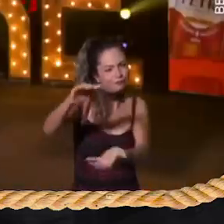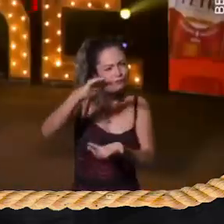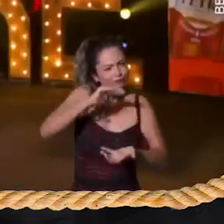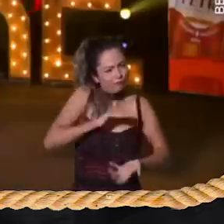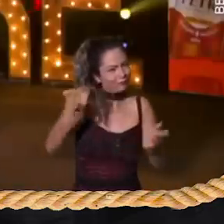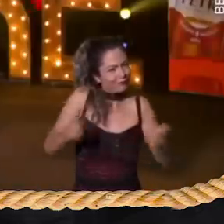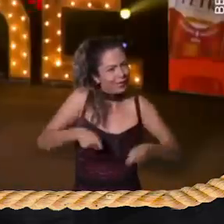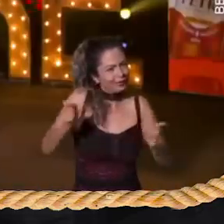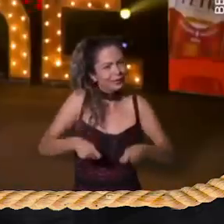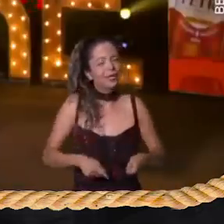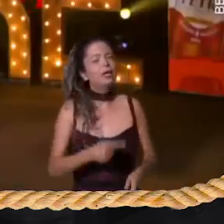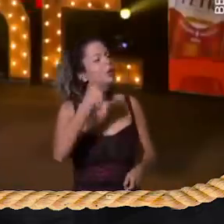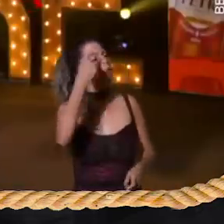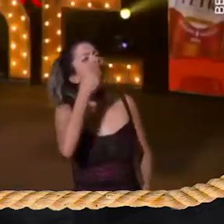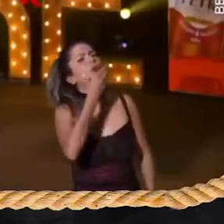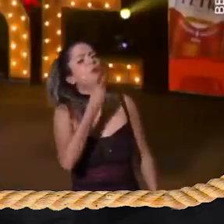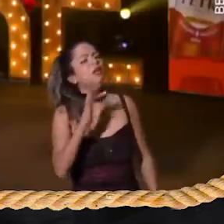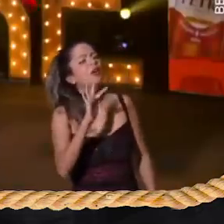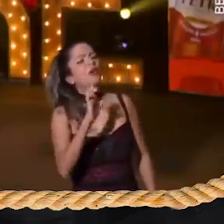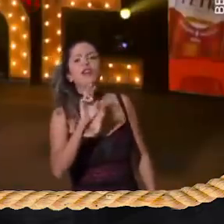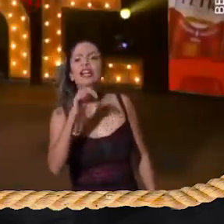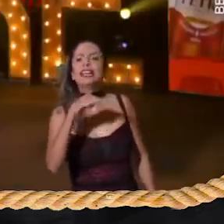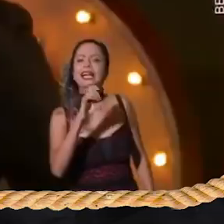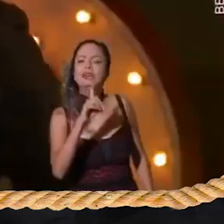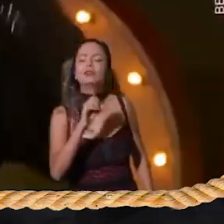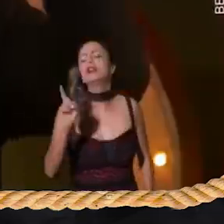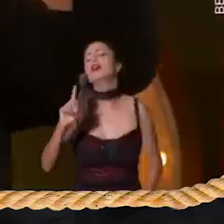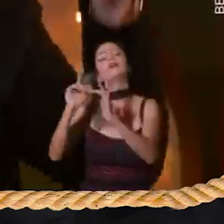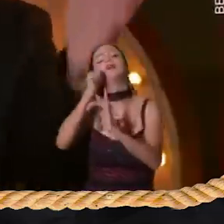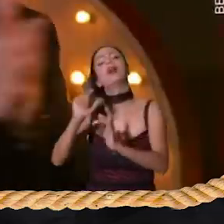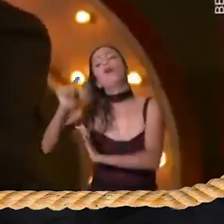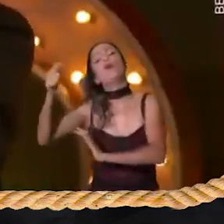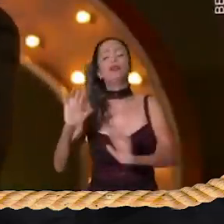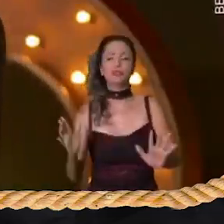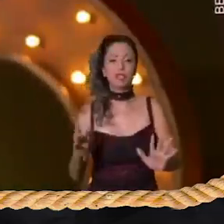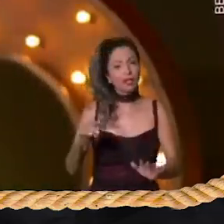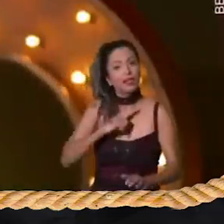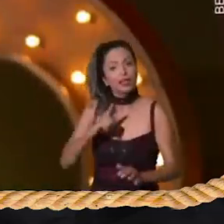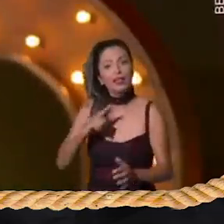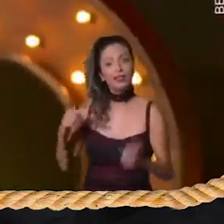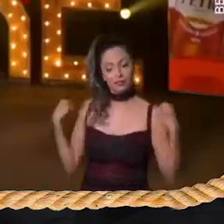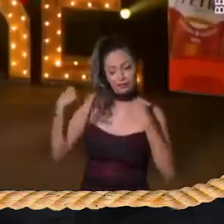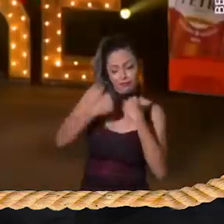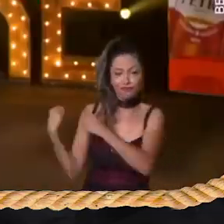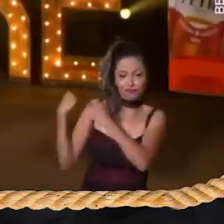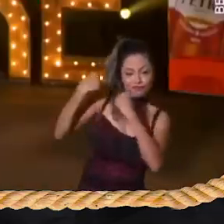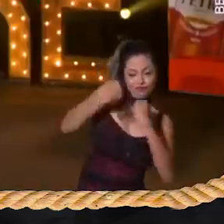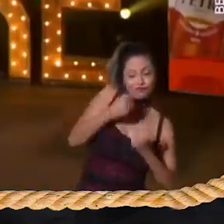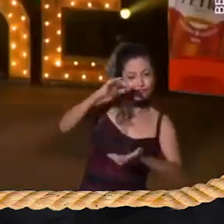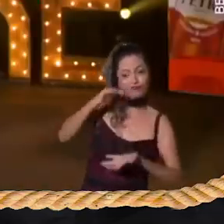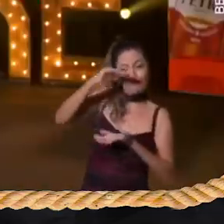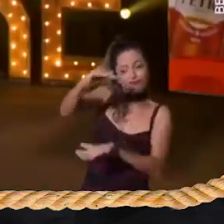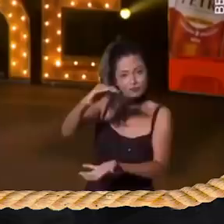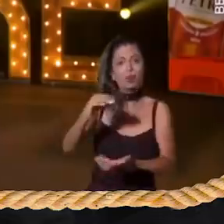conta. Eu achei que era o Fernando, não, que namora outra, né? Ele quer dar cobertor, porque ele ganhou esses cobertores não sei aonde, ele quer redoar o cobertor. Não, mas ele pode doar